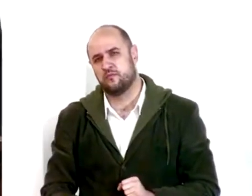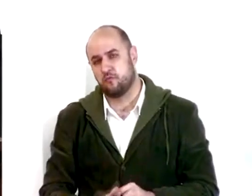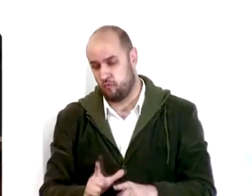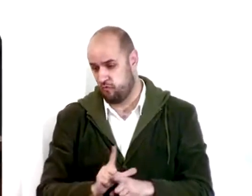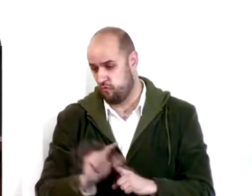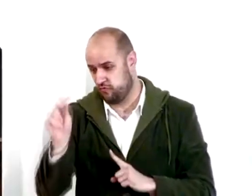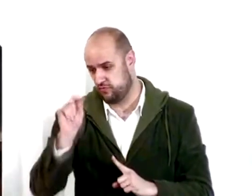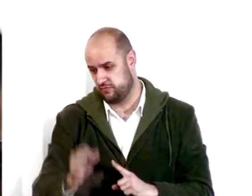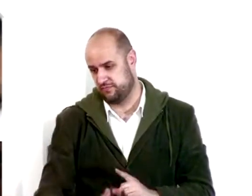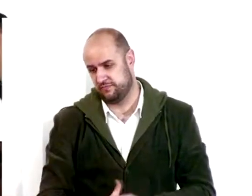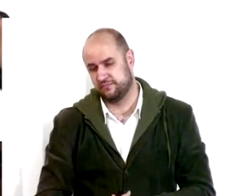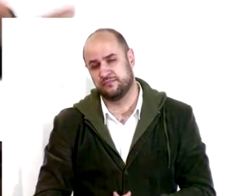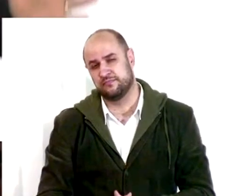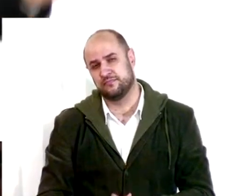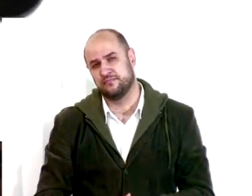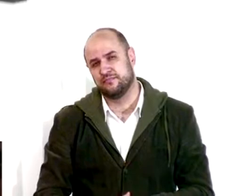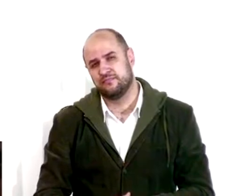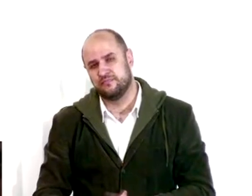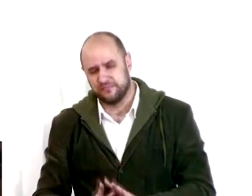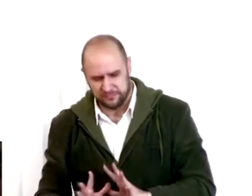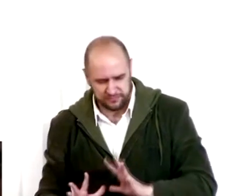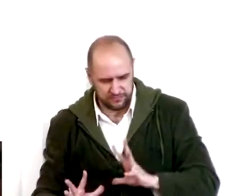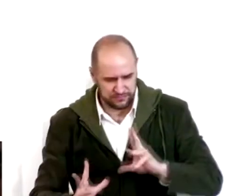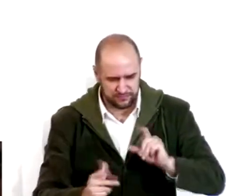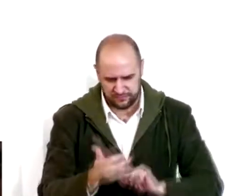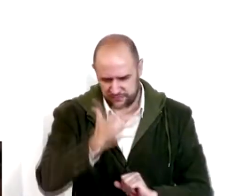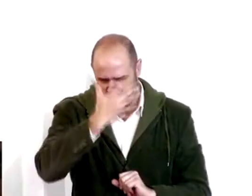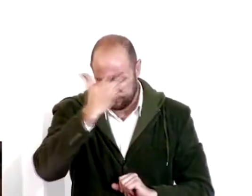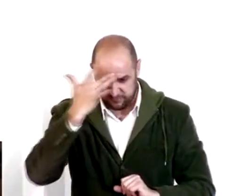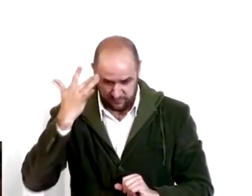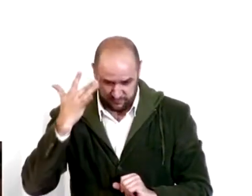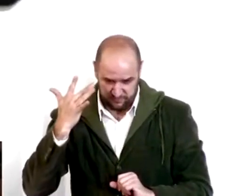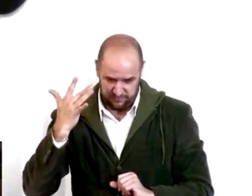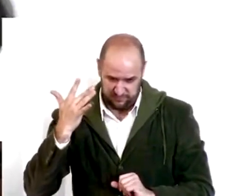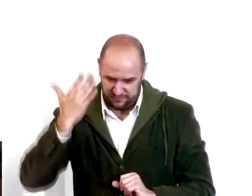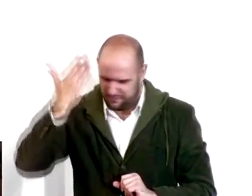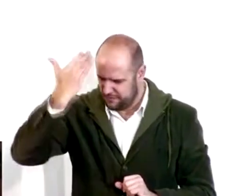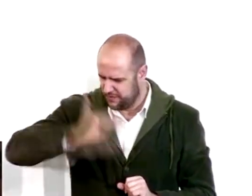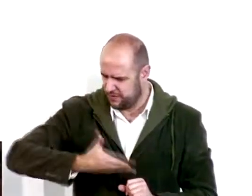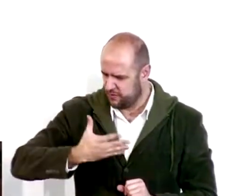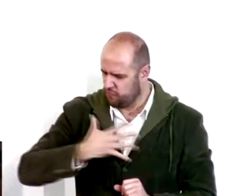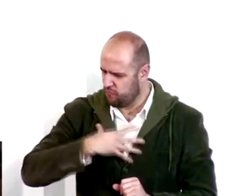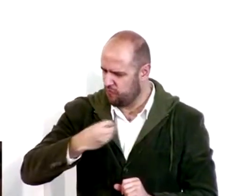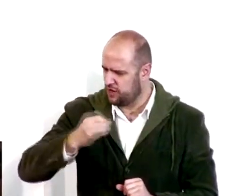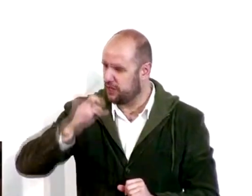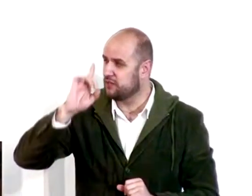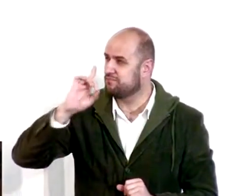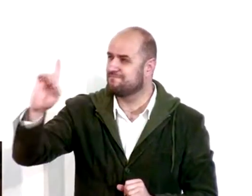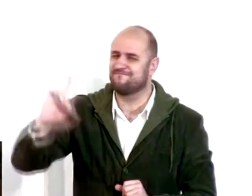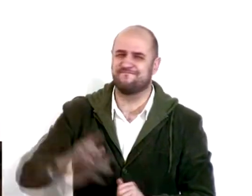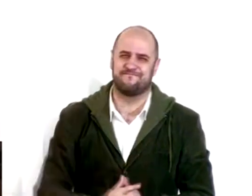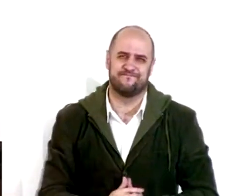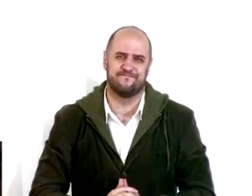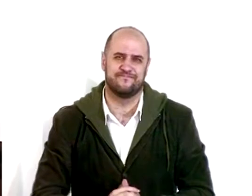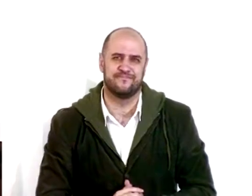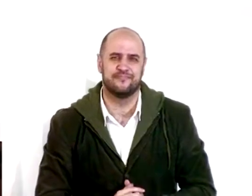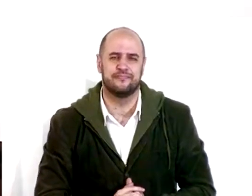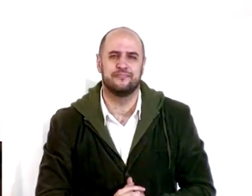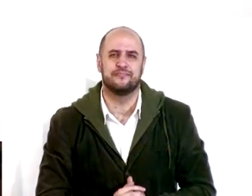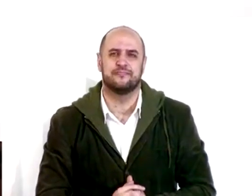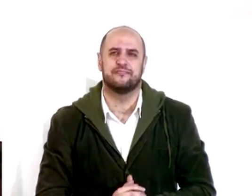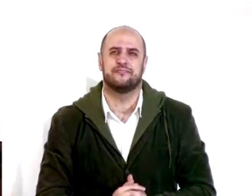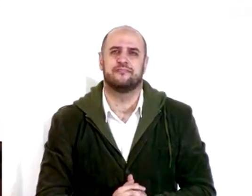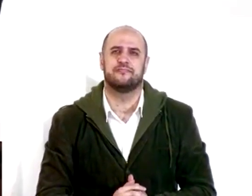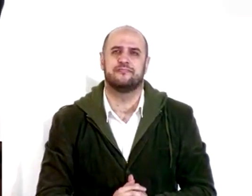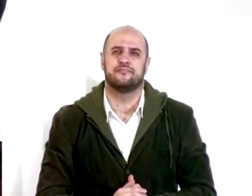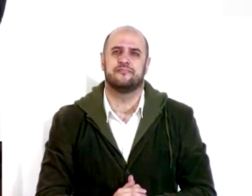escapará. Todos estaremos diante do Cordeiro de Deus. Aqueles